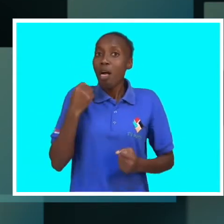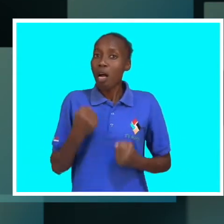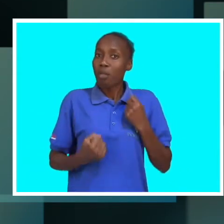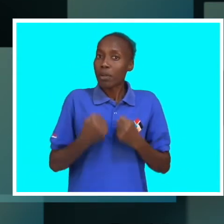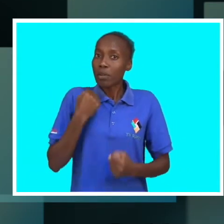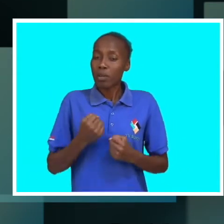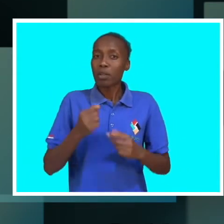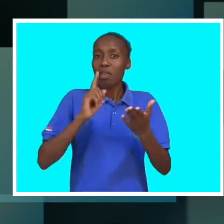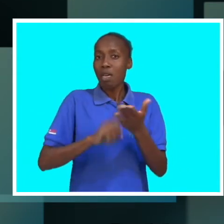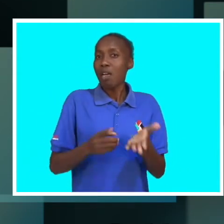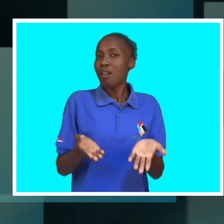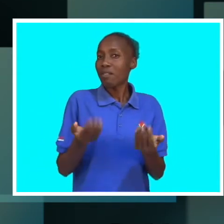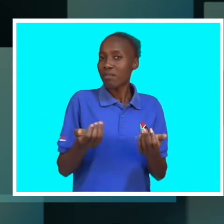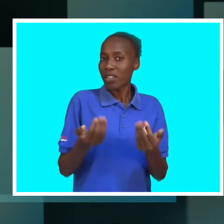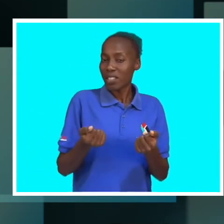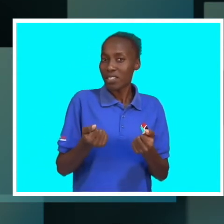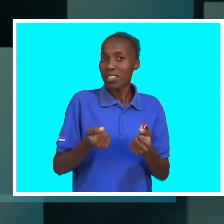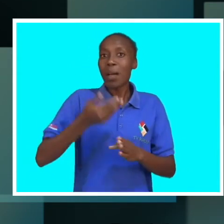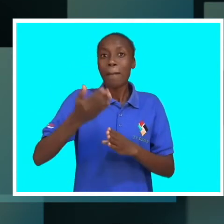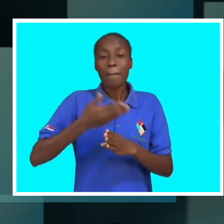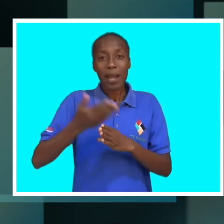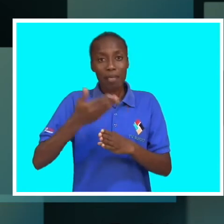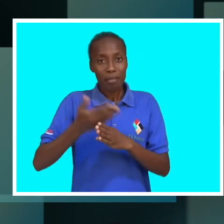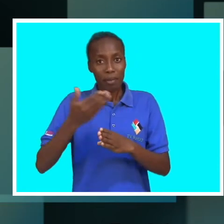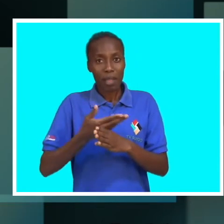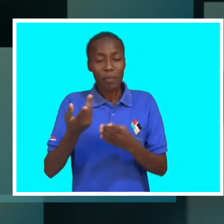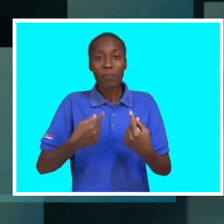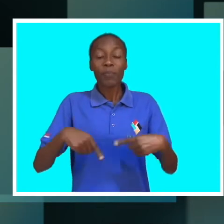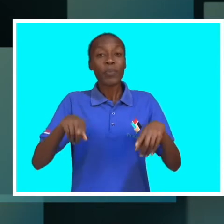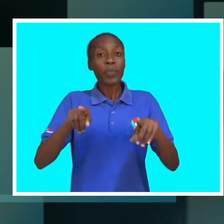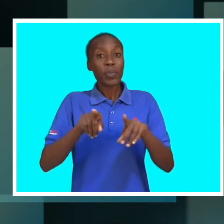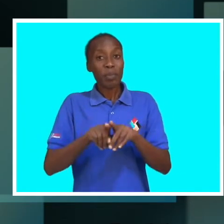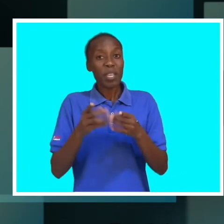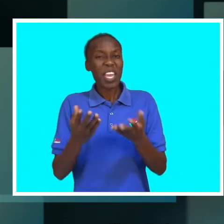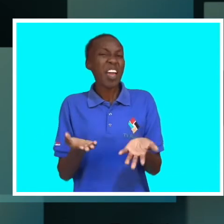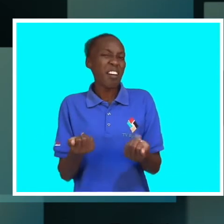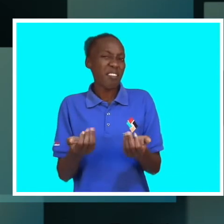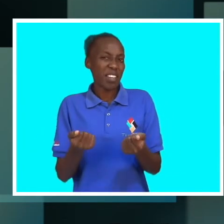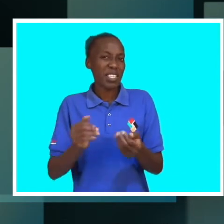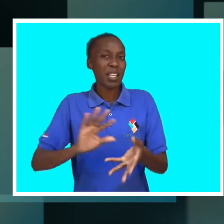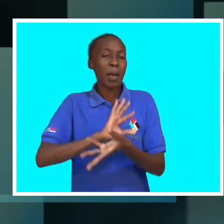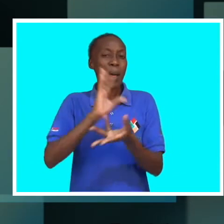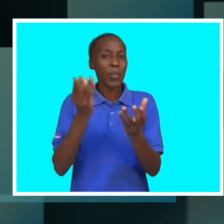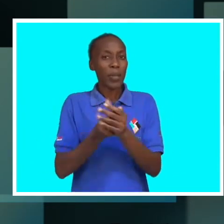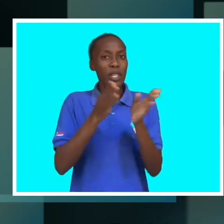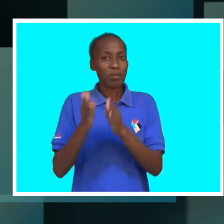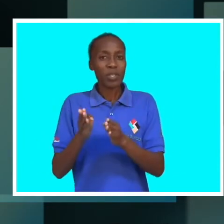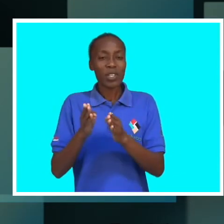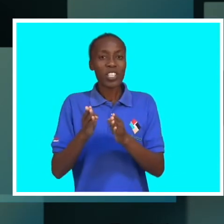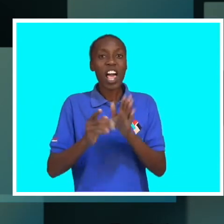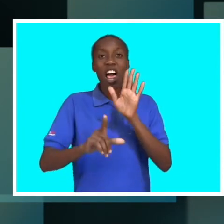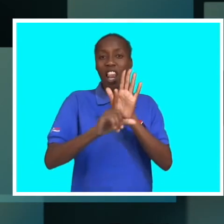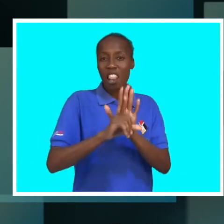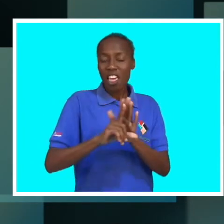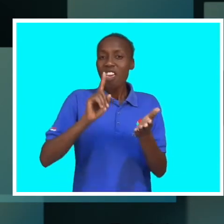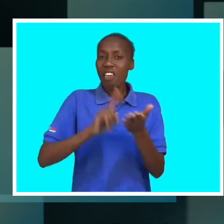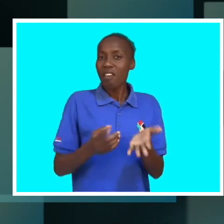atletismo também que é de fácil prática e é acessível para todos as regras são